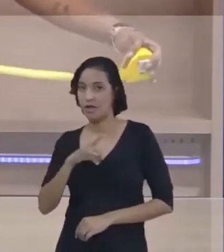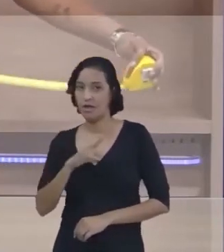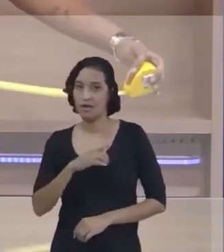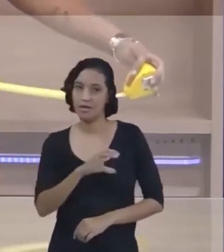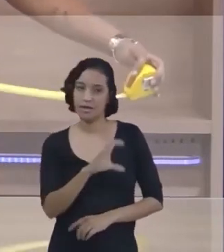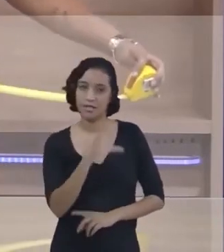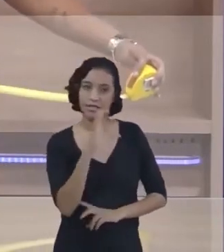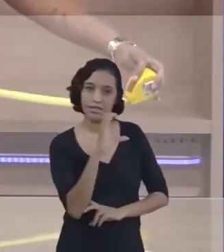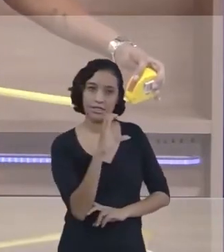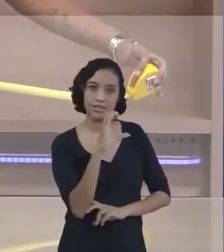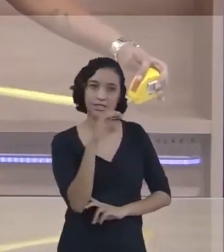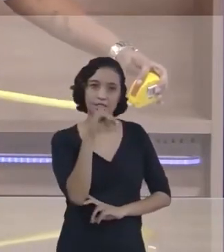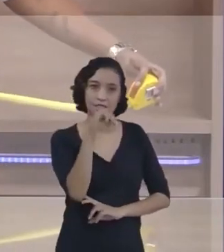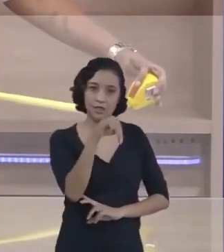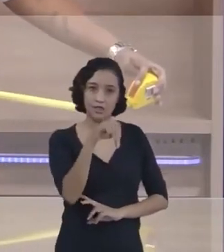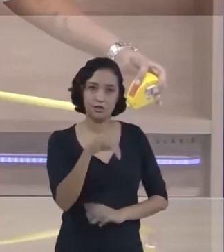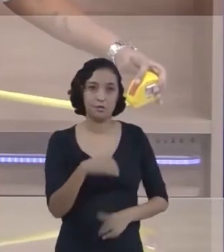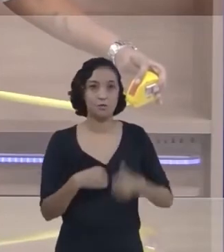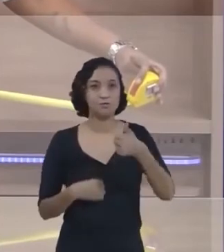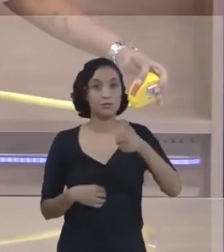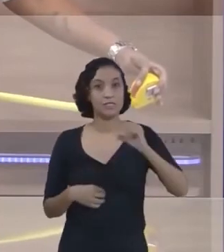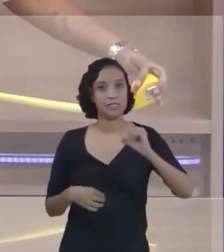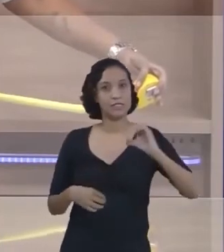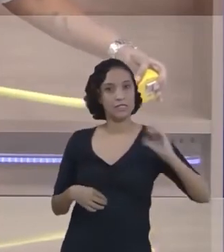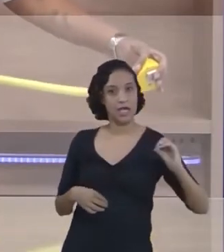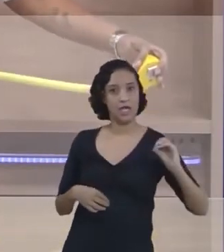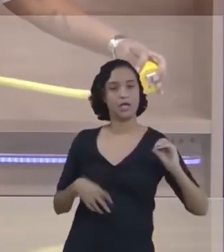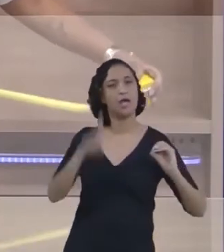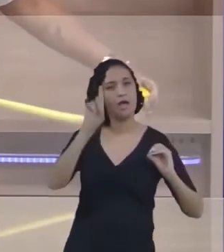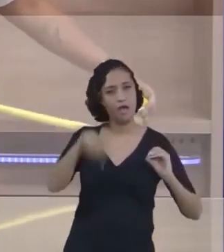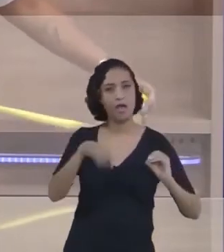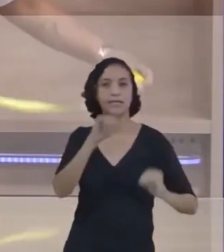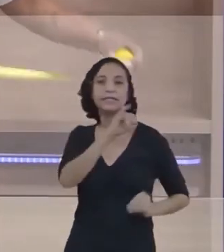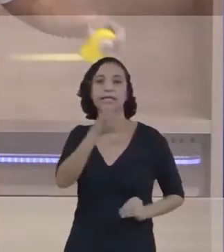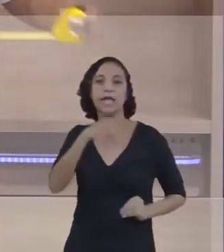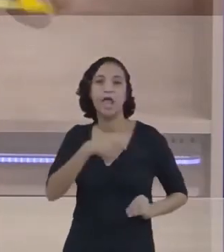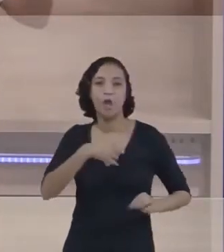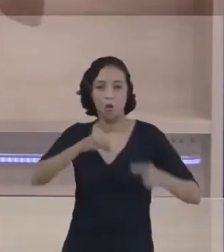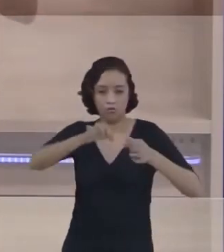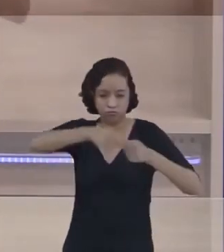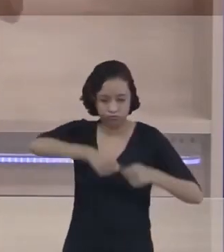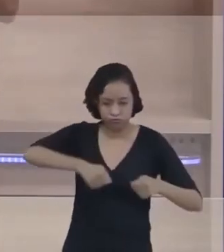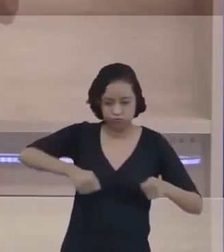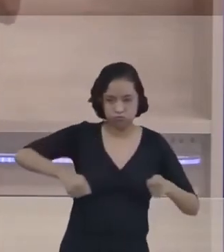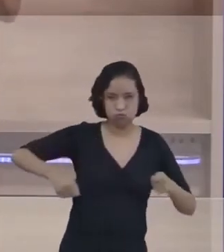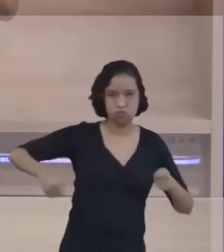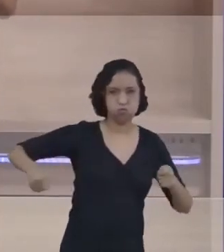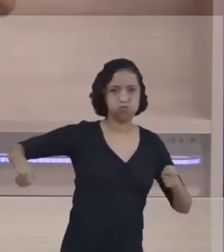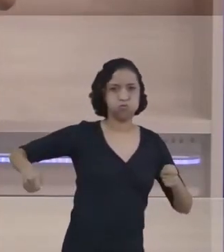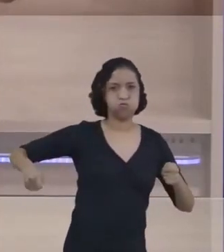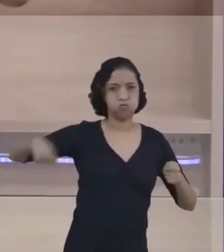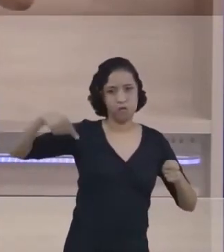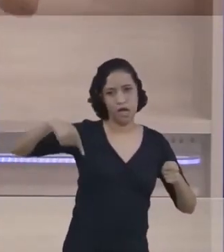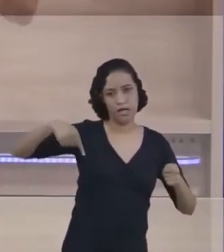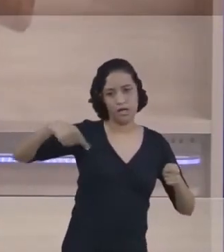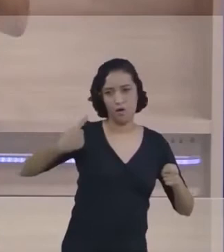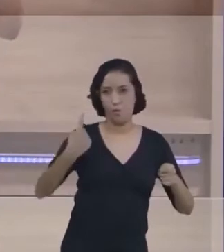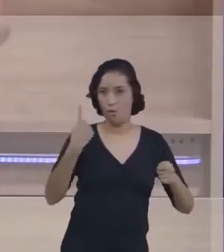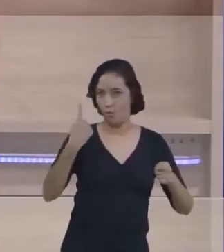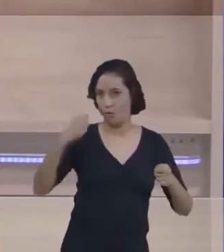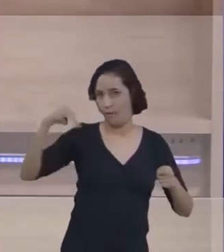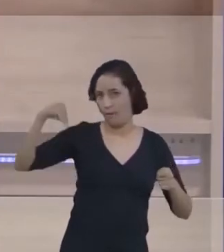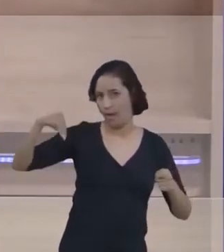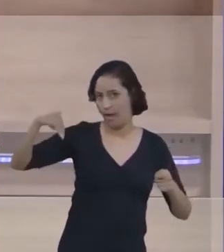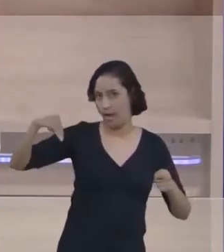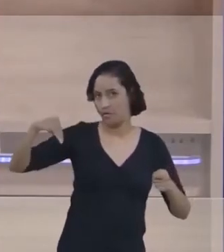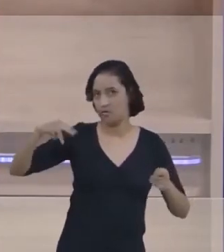se eu esticar aqui 100 centímetros, eu vou ter 1 metro. E aqui dentro, crianças, tem 5